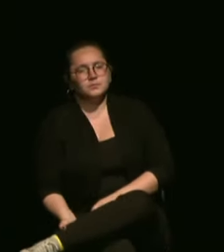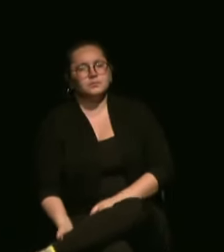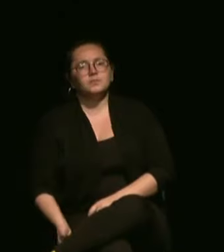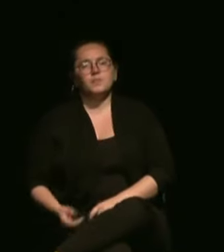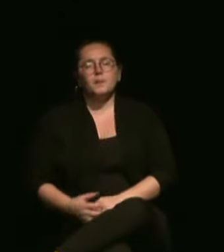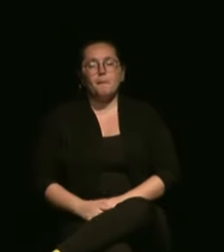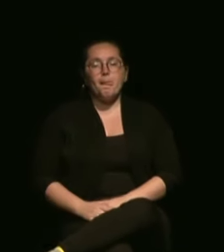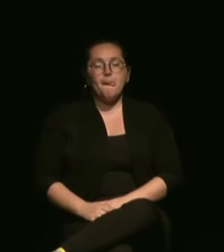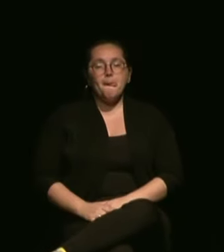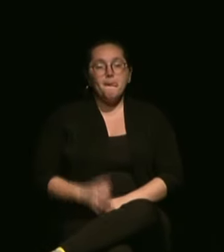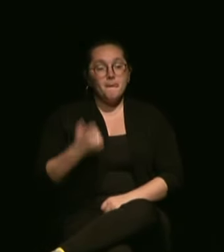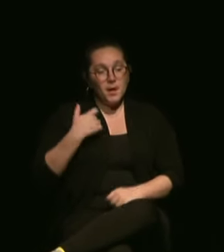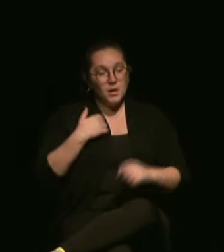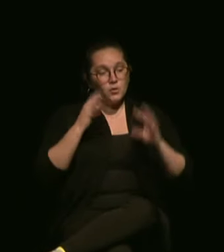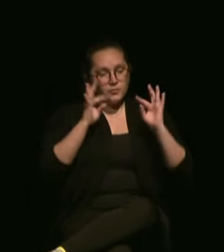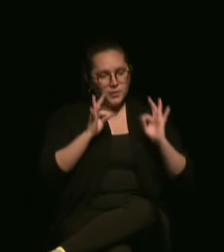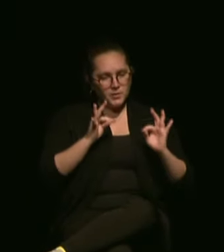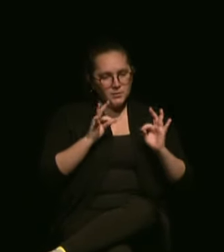Mas na outra eu não sou.